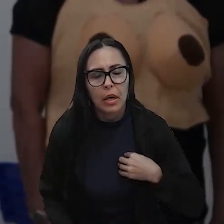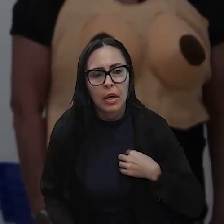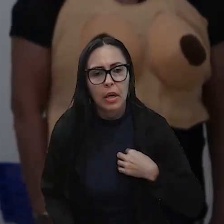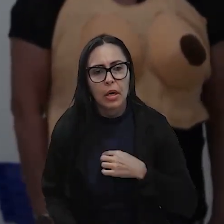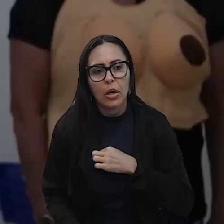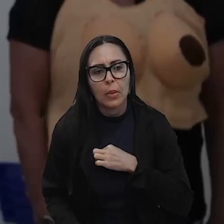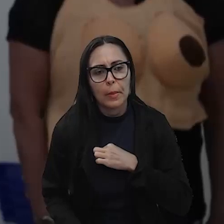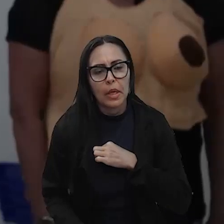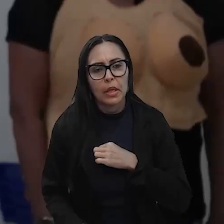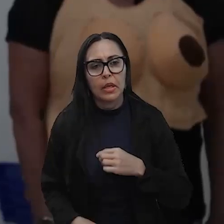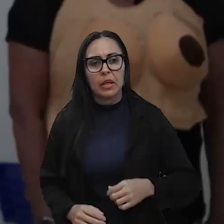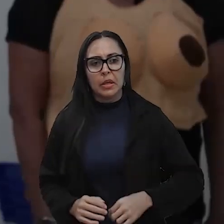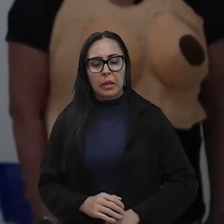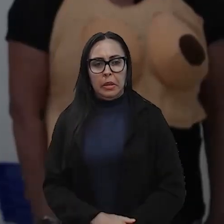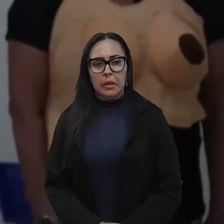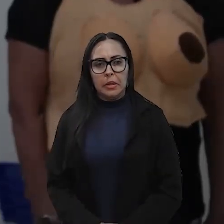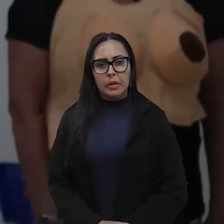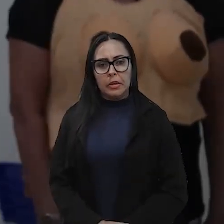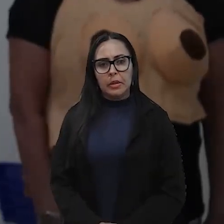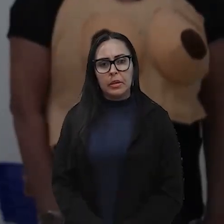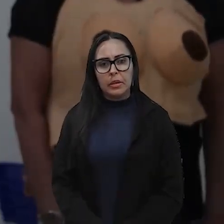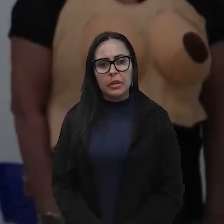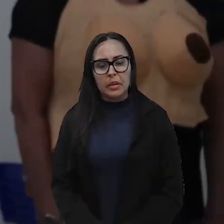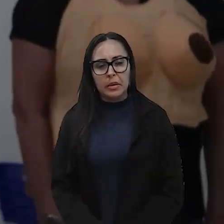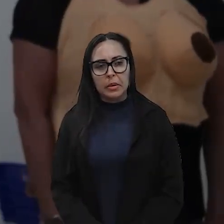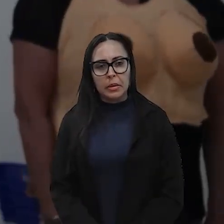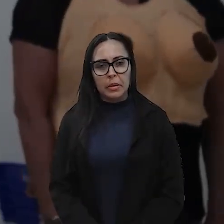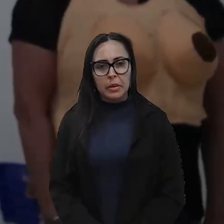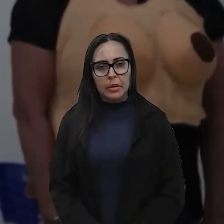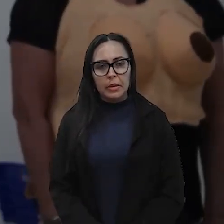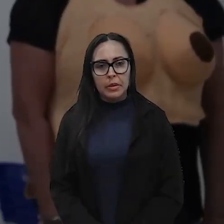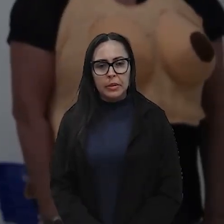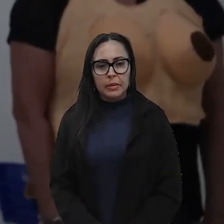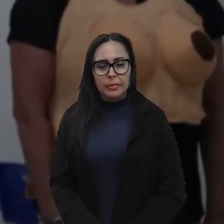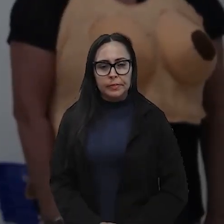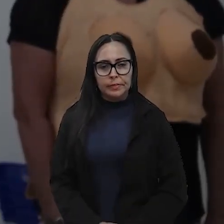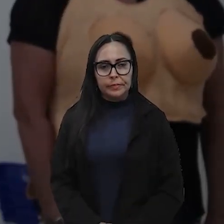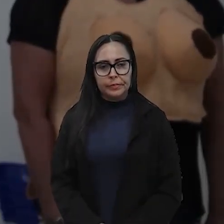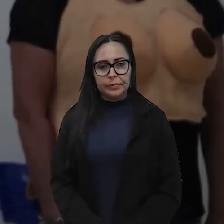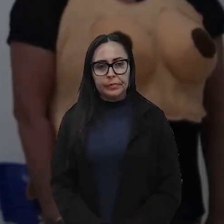laranja, é uma pele murcha. Para olhar, né?